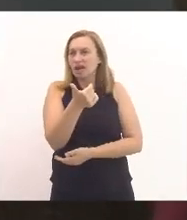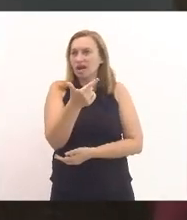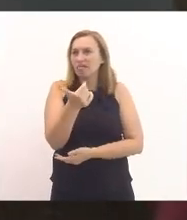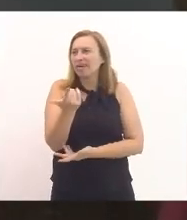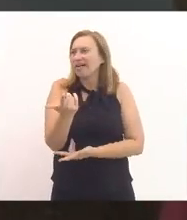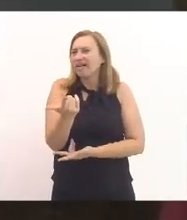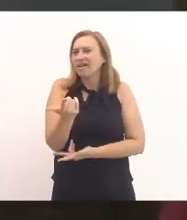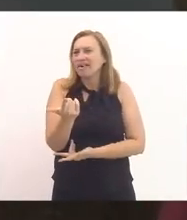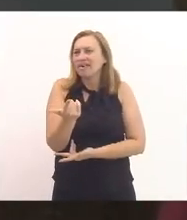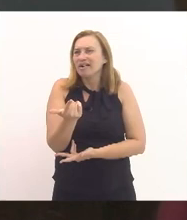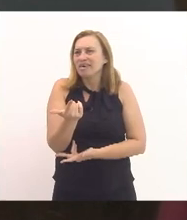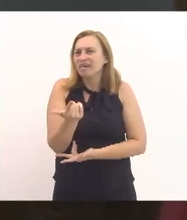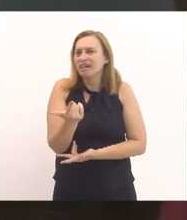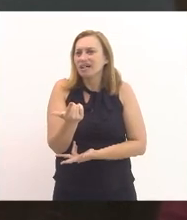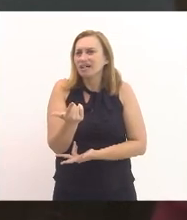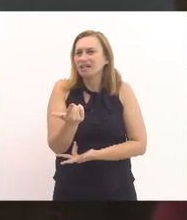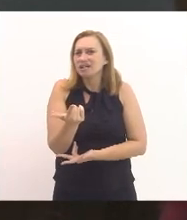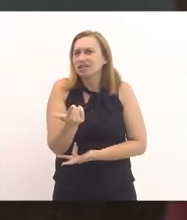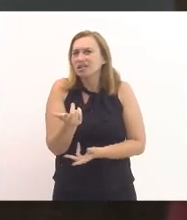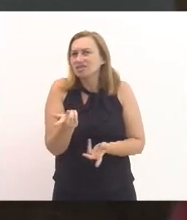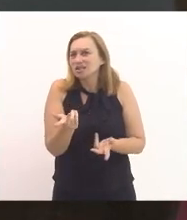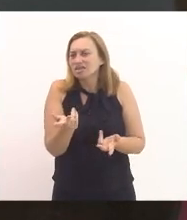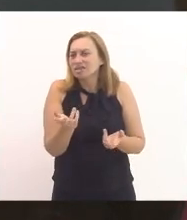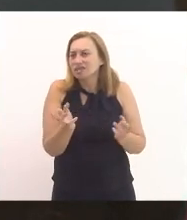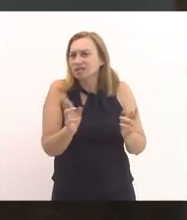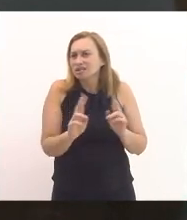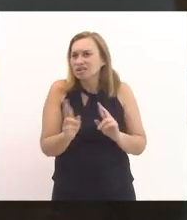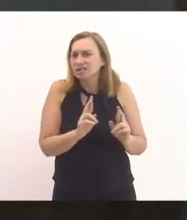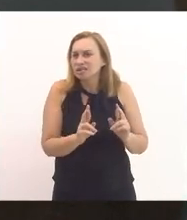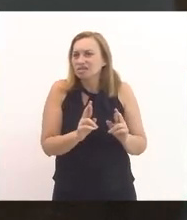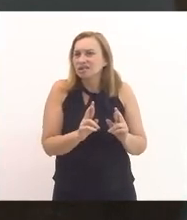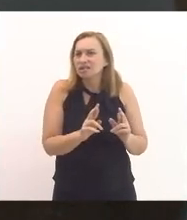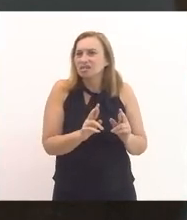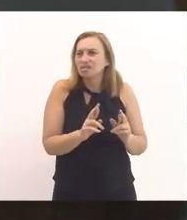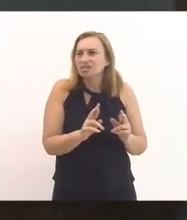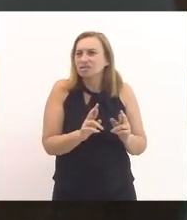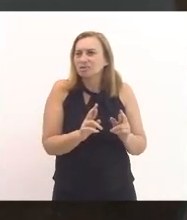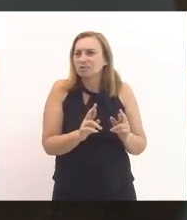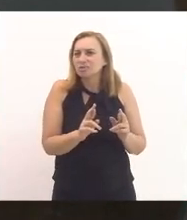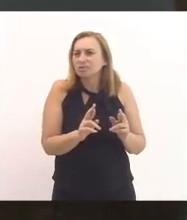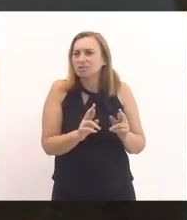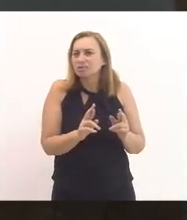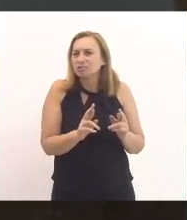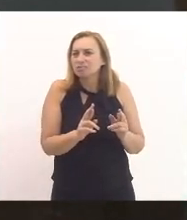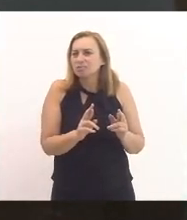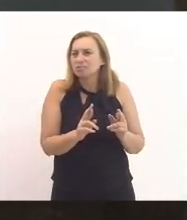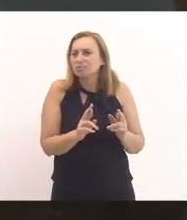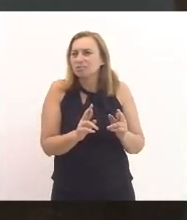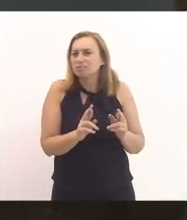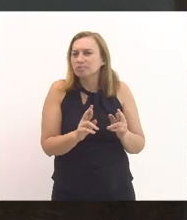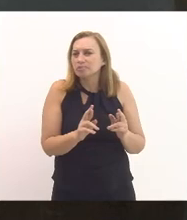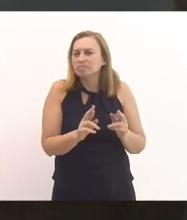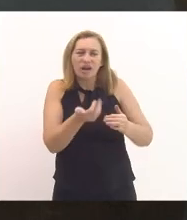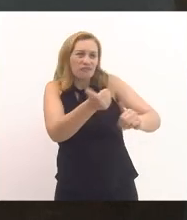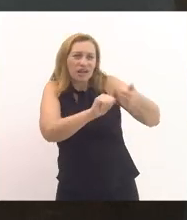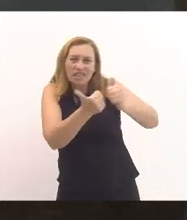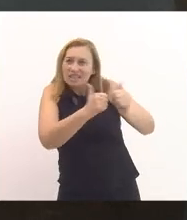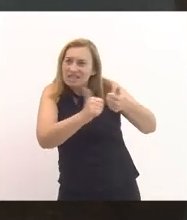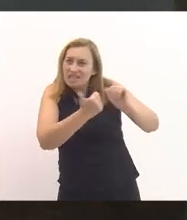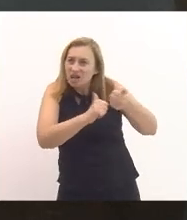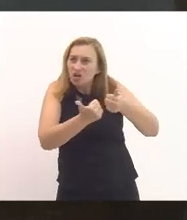sujeito a uma questão de passar por uma avaliação